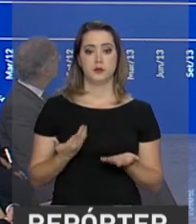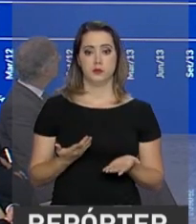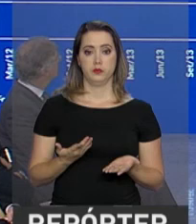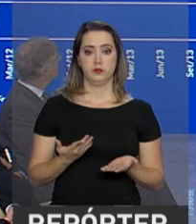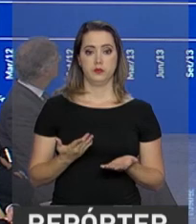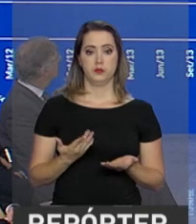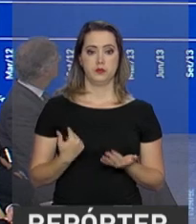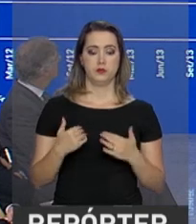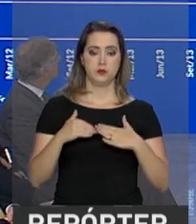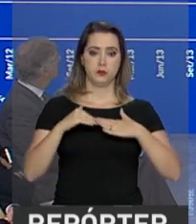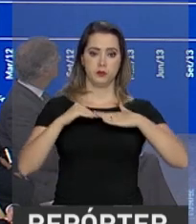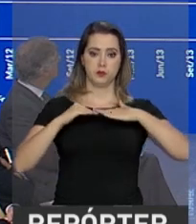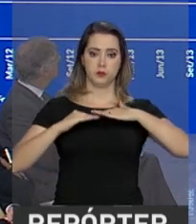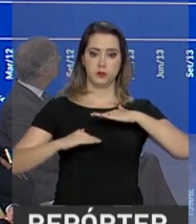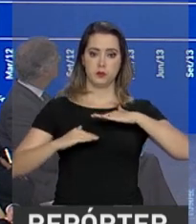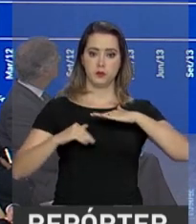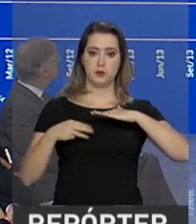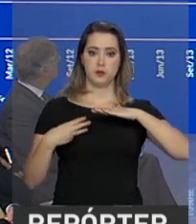de menos